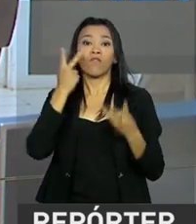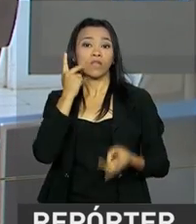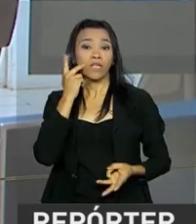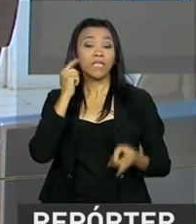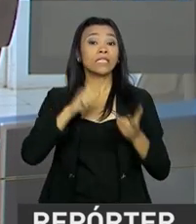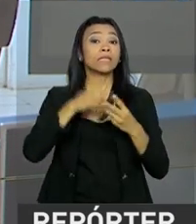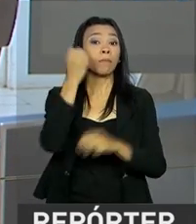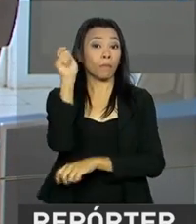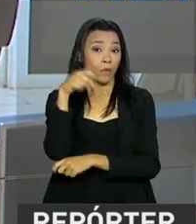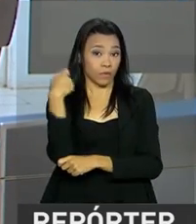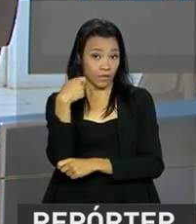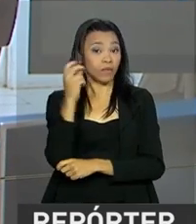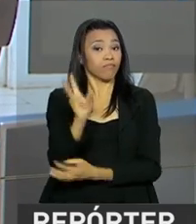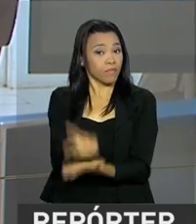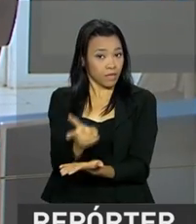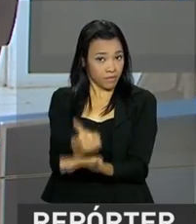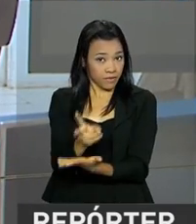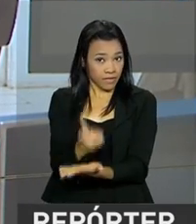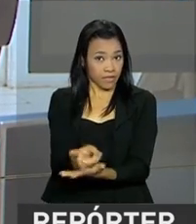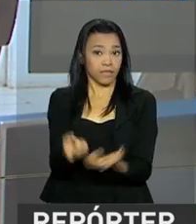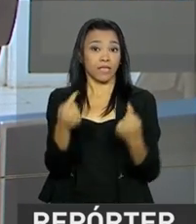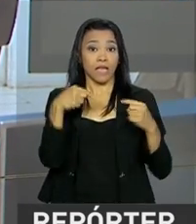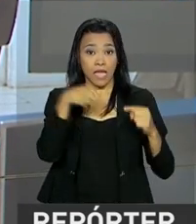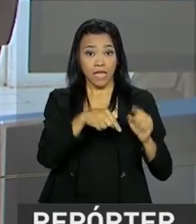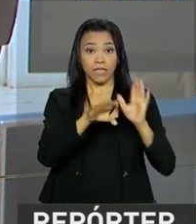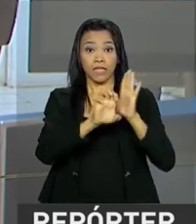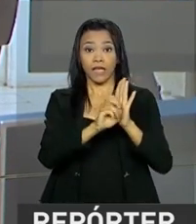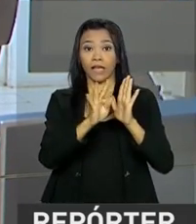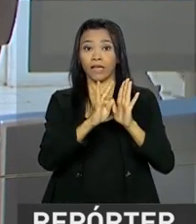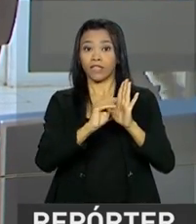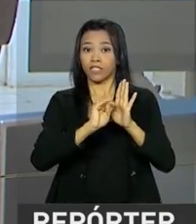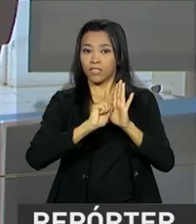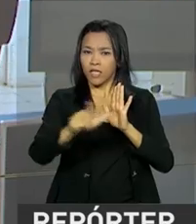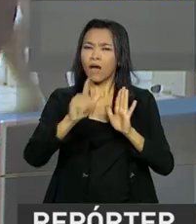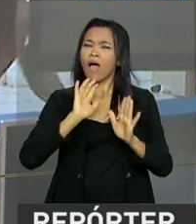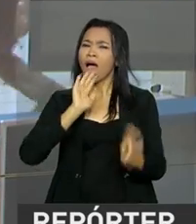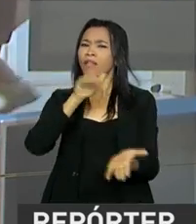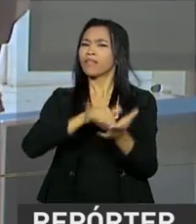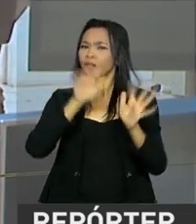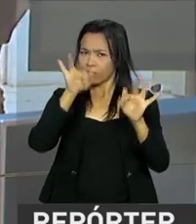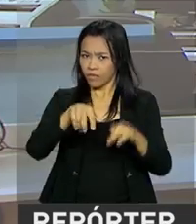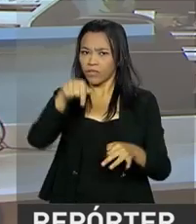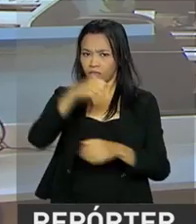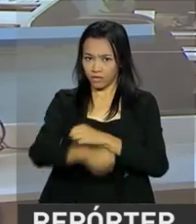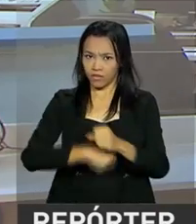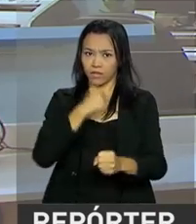Porto Alegre está mantido. Esses editais serão lançados até o fim deste ano.